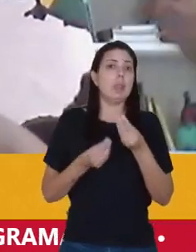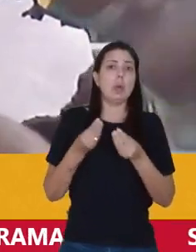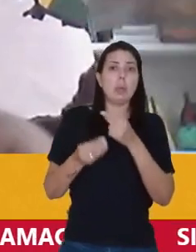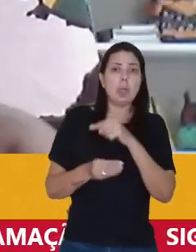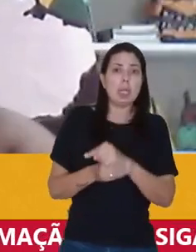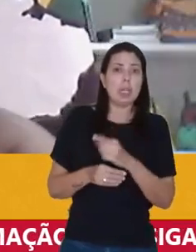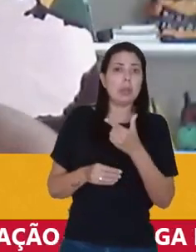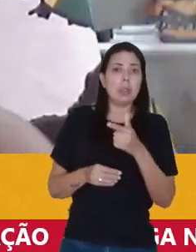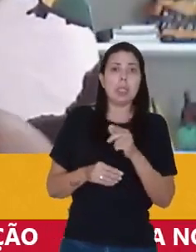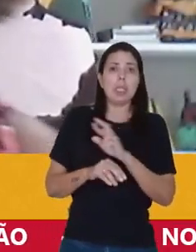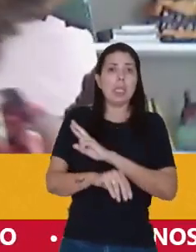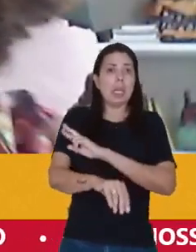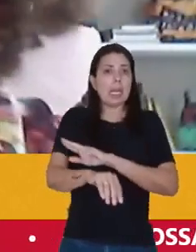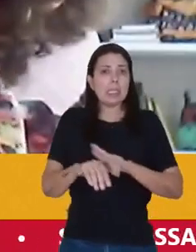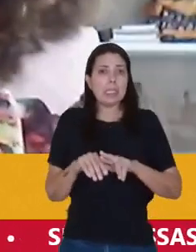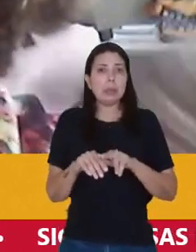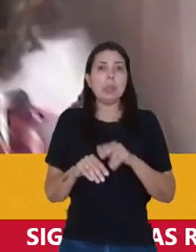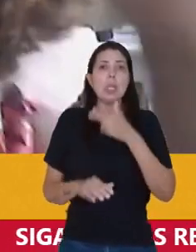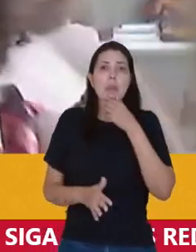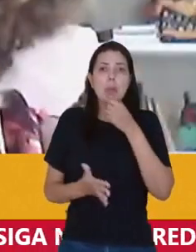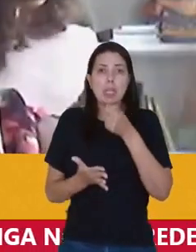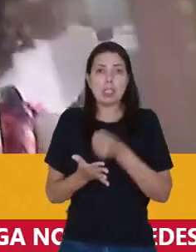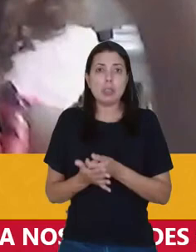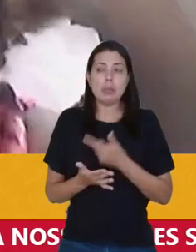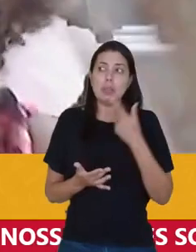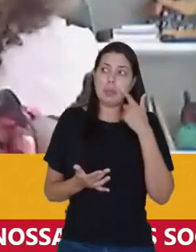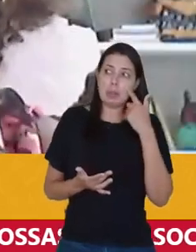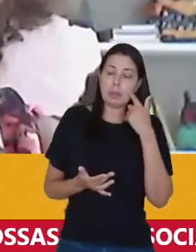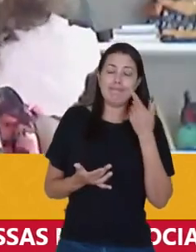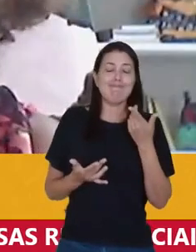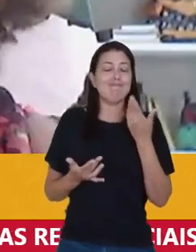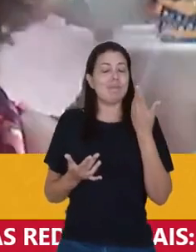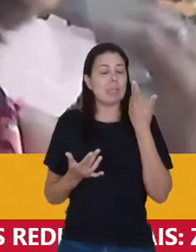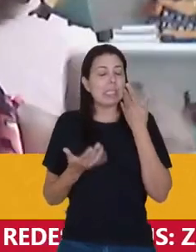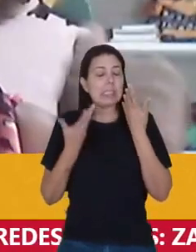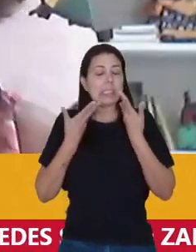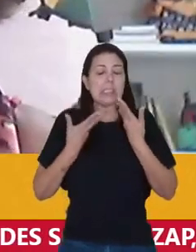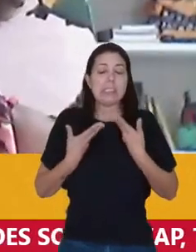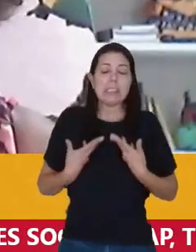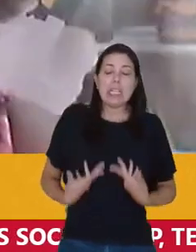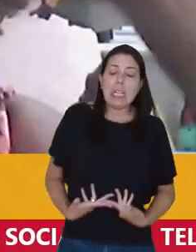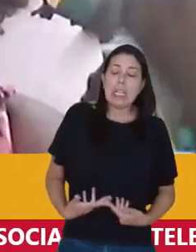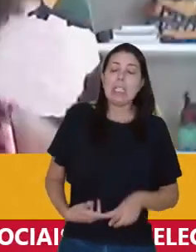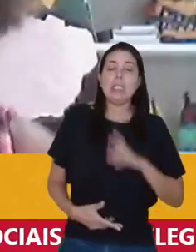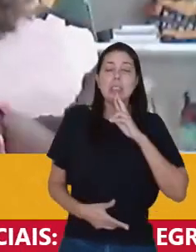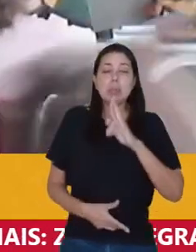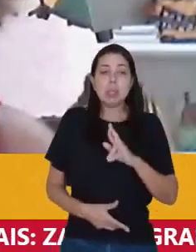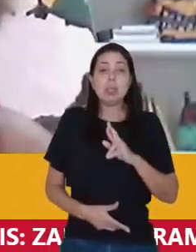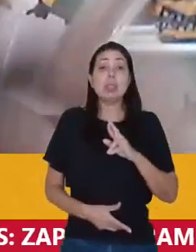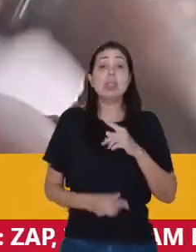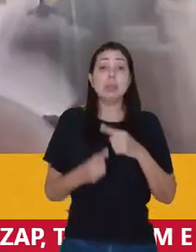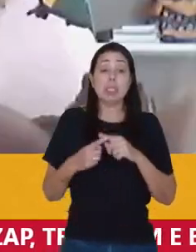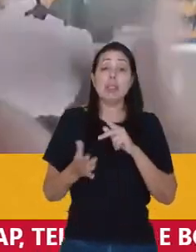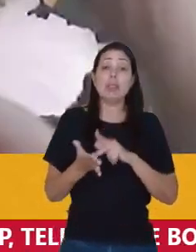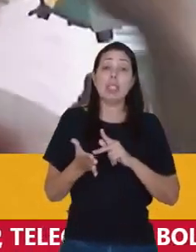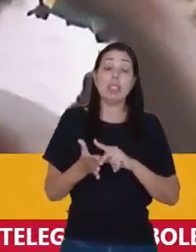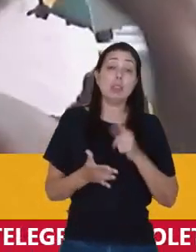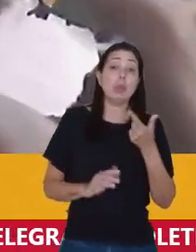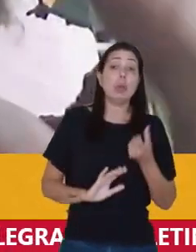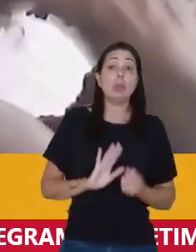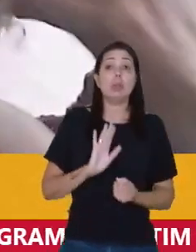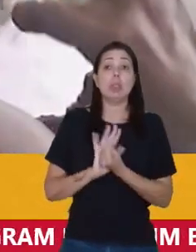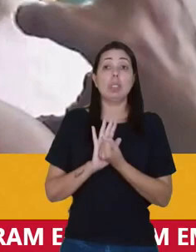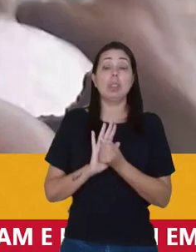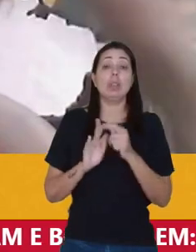não deve ter racismo, não deve ter machismo. Aí eu fico bem cansada para responder, porque na verdade é outro modelo, é